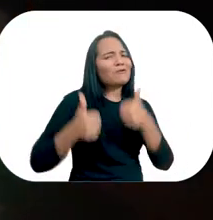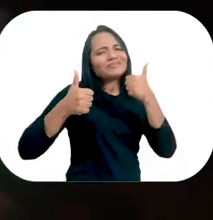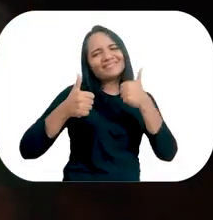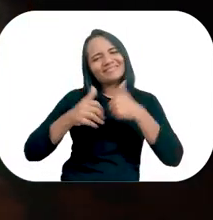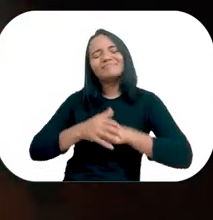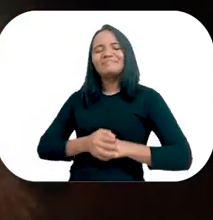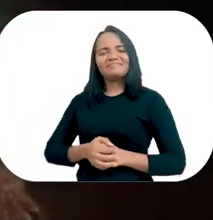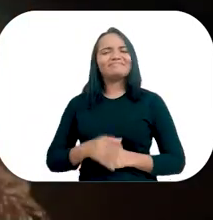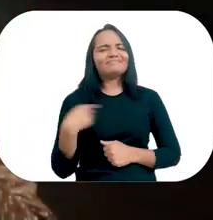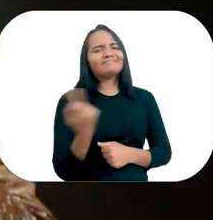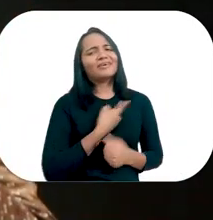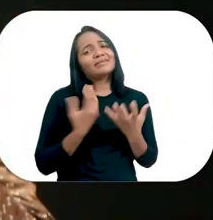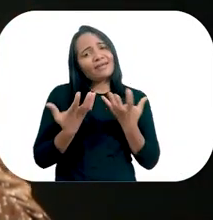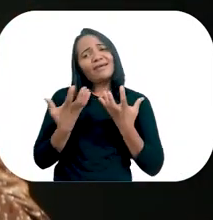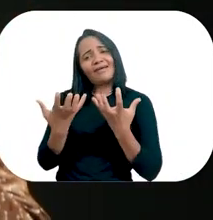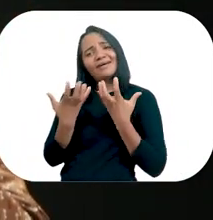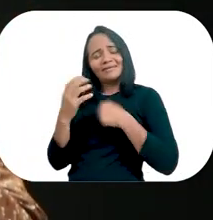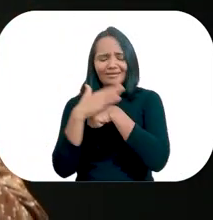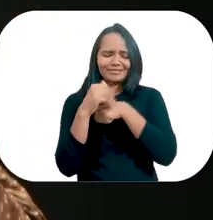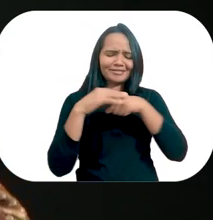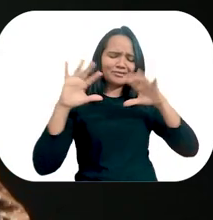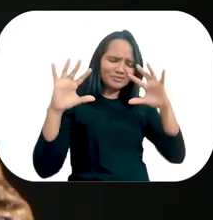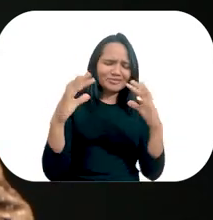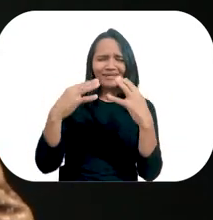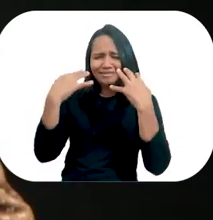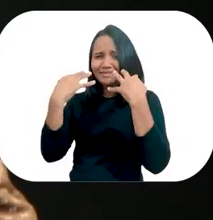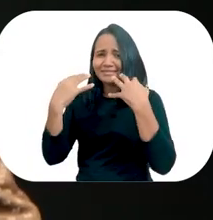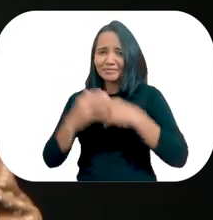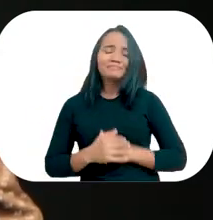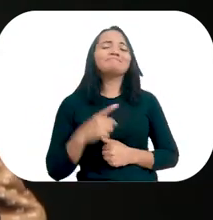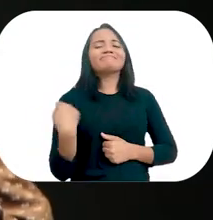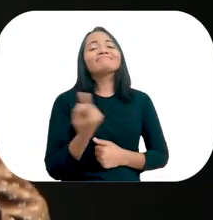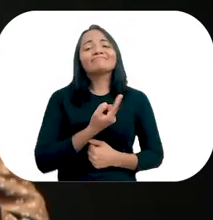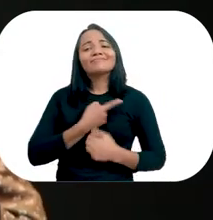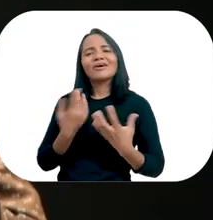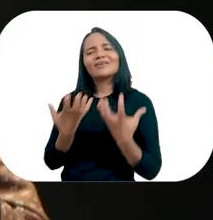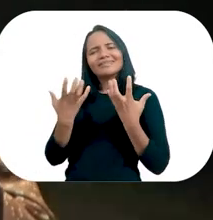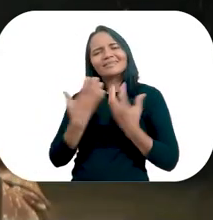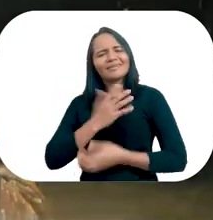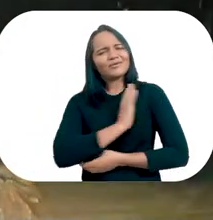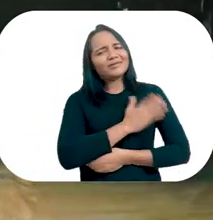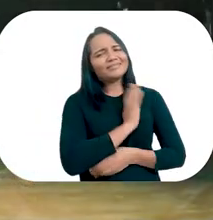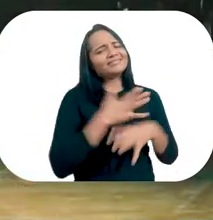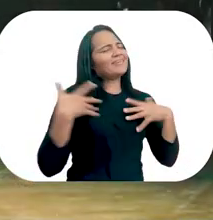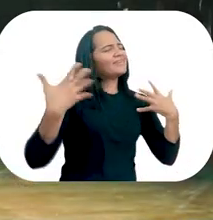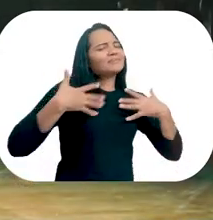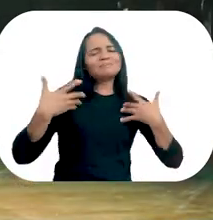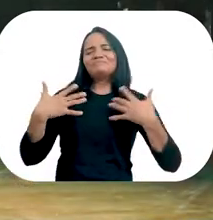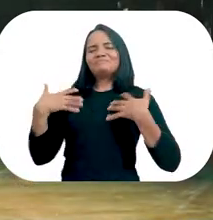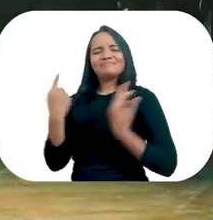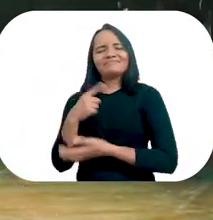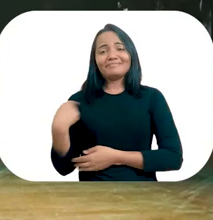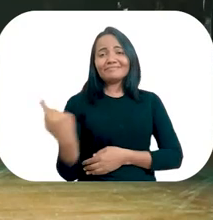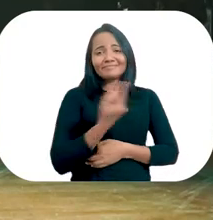A gente quer carinho e atenção, a gente quer calor no coração,